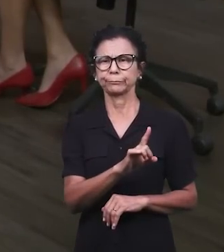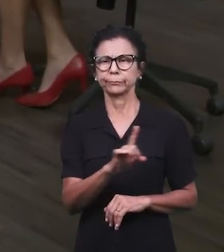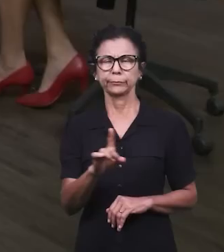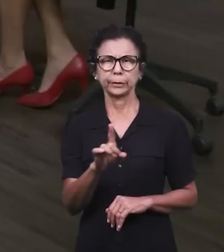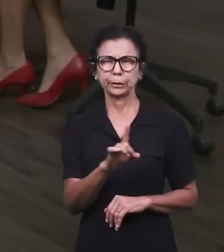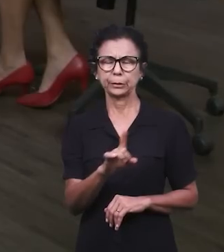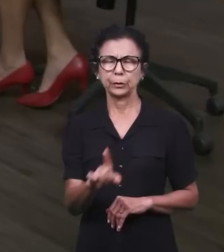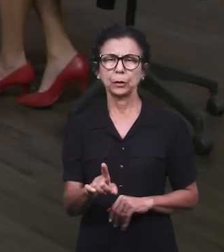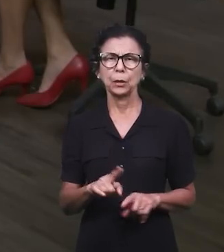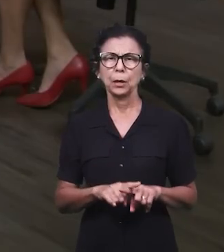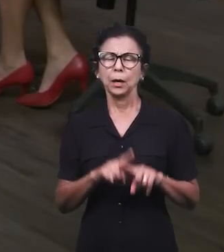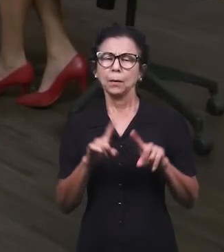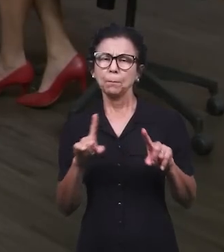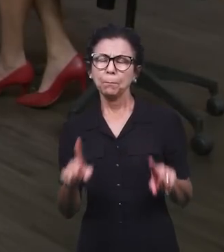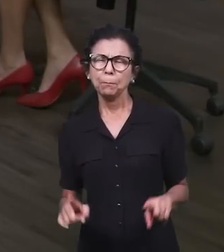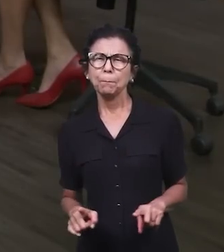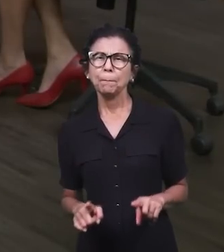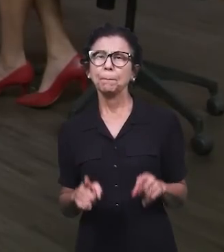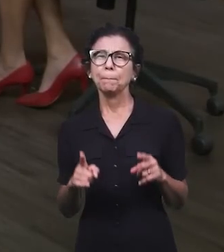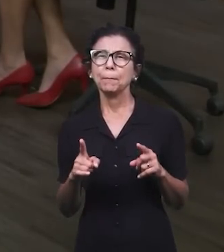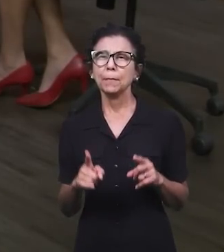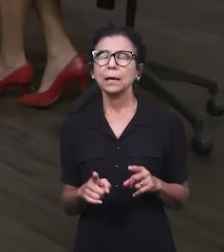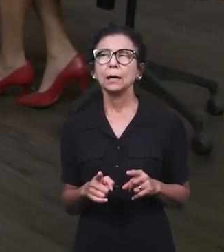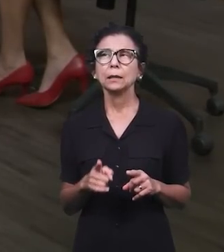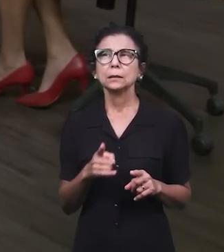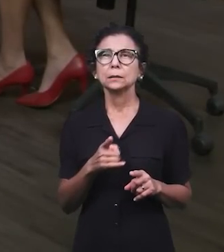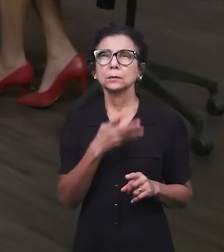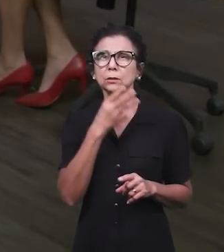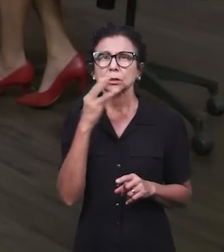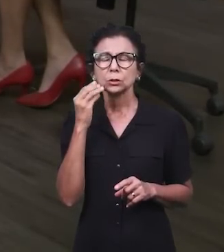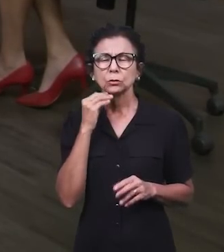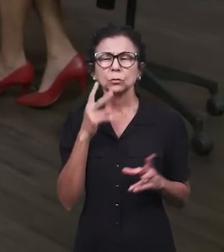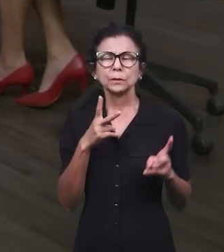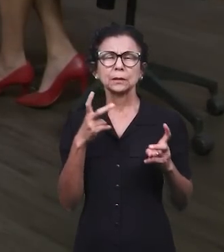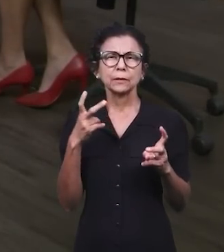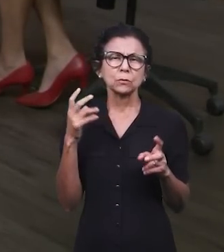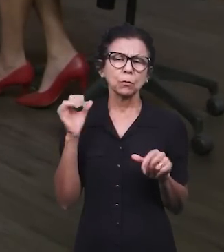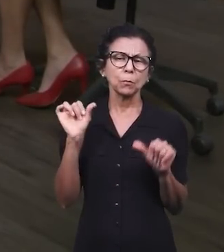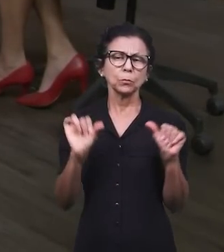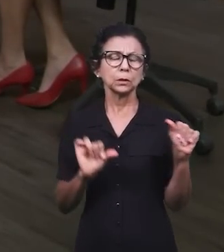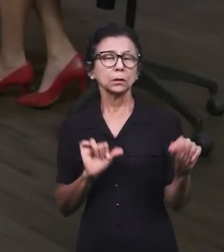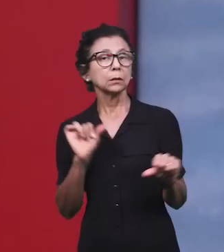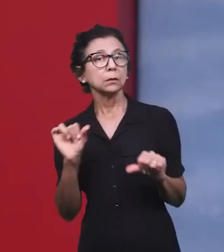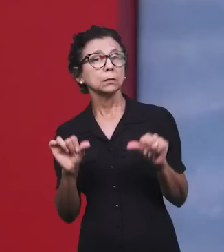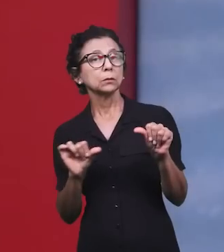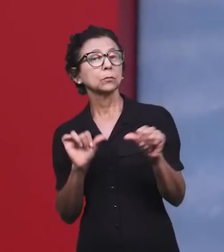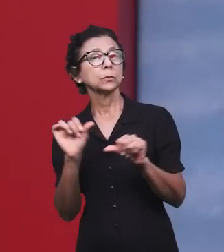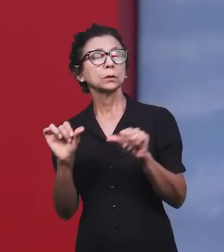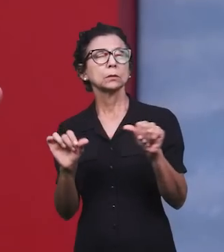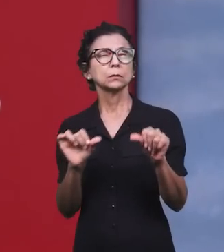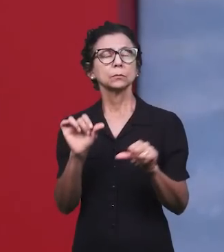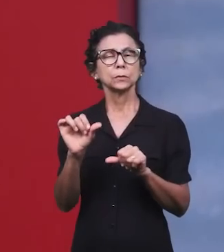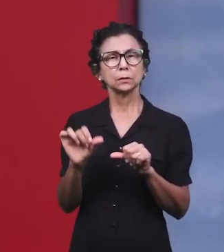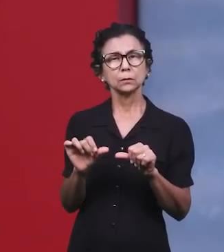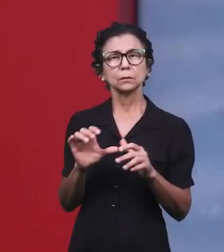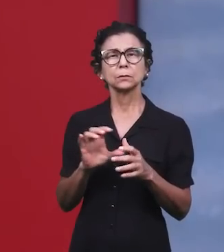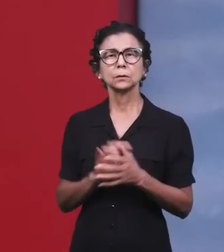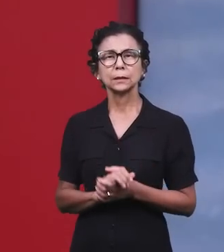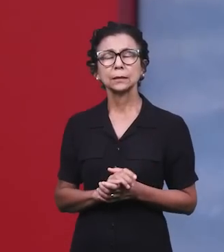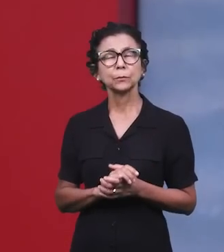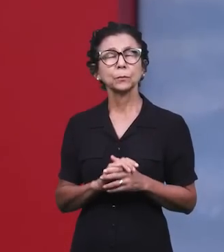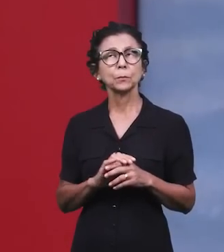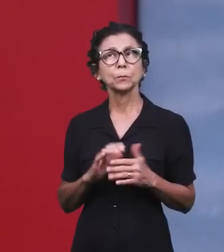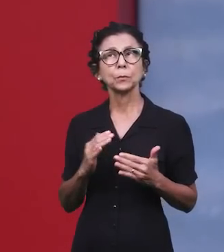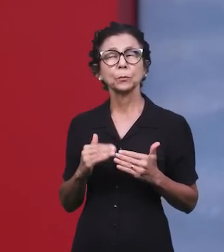resolvendo, como elas vão se esclarecendo. No jejum é como se você deixasse o Senhor trabalhar.